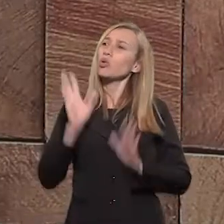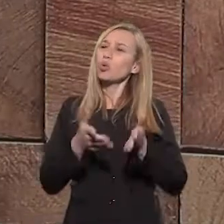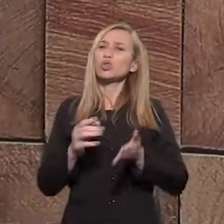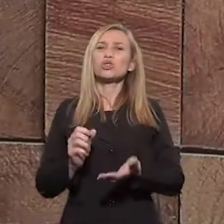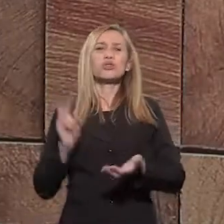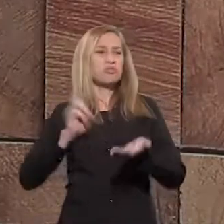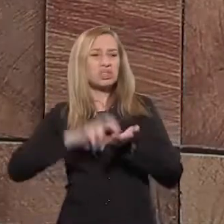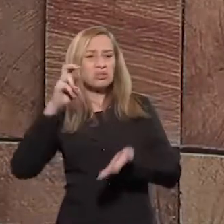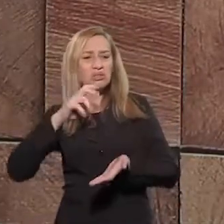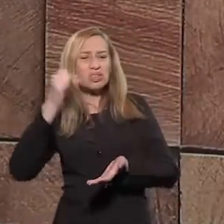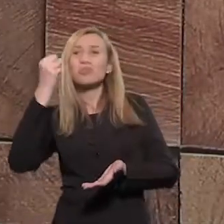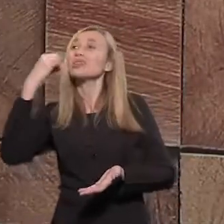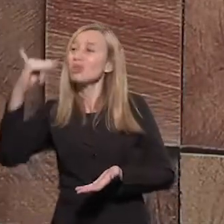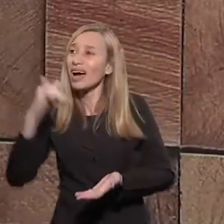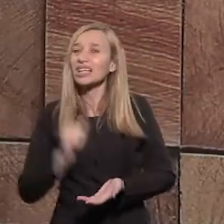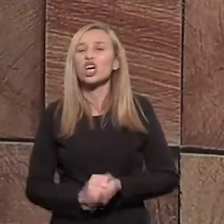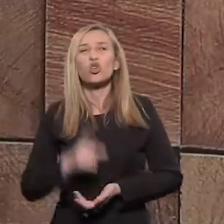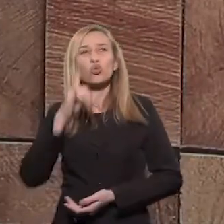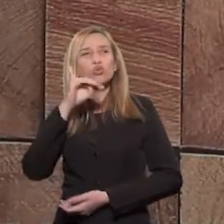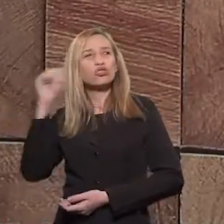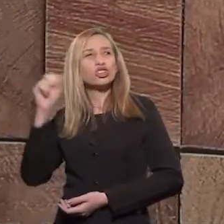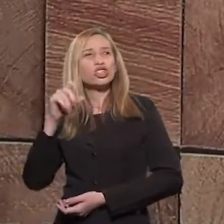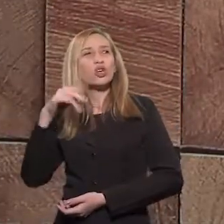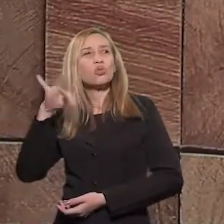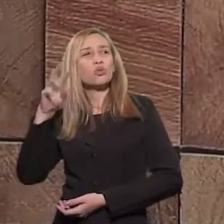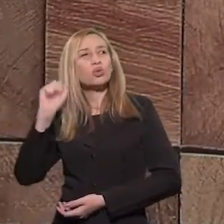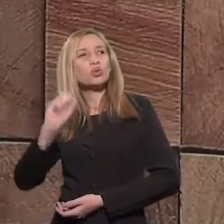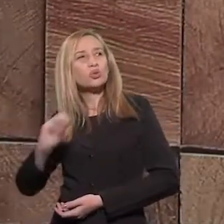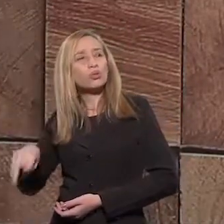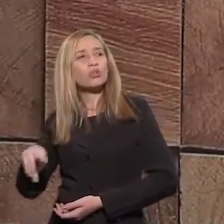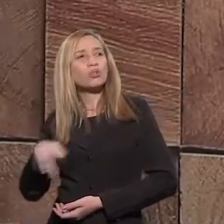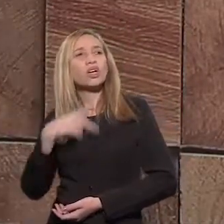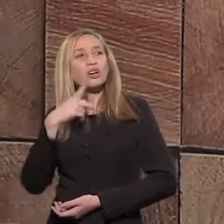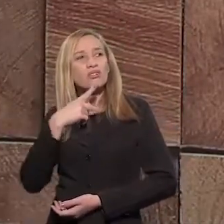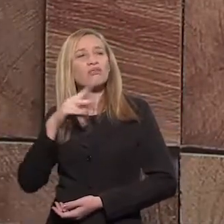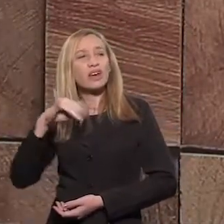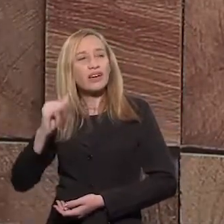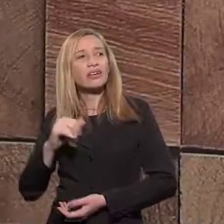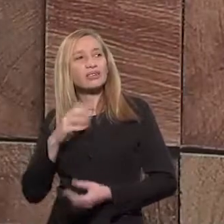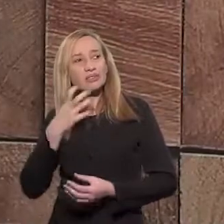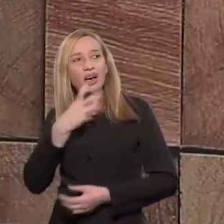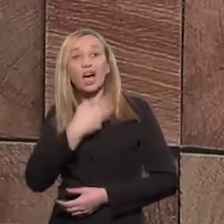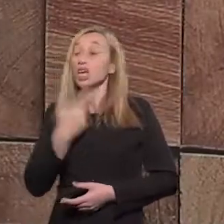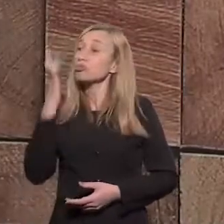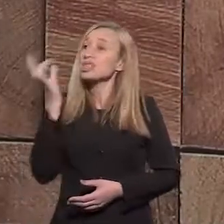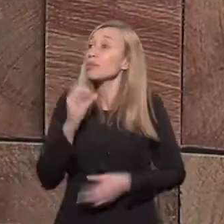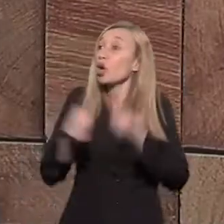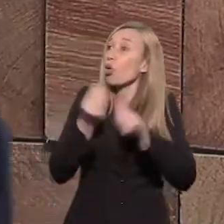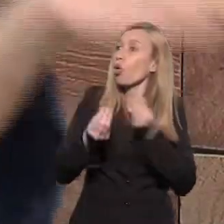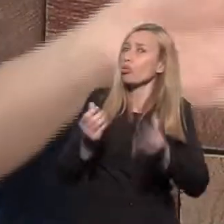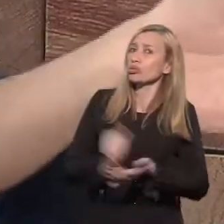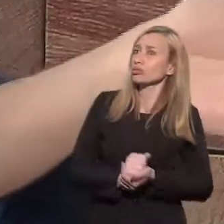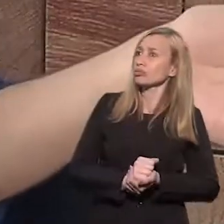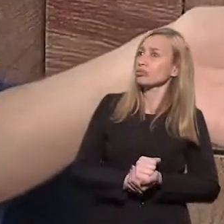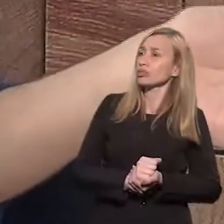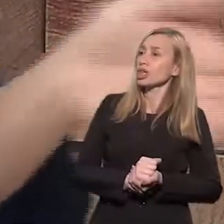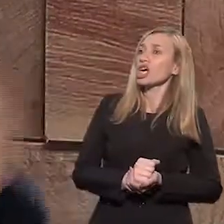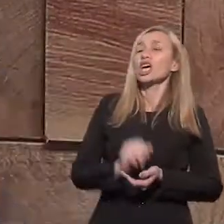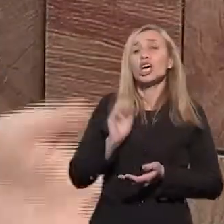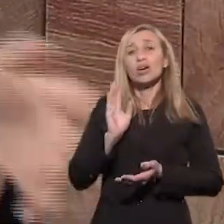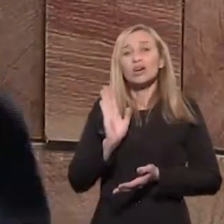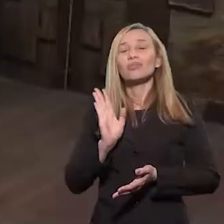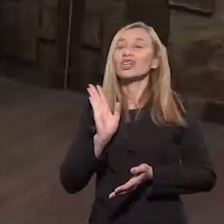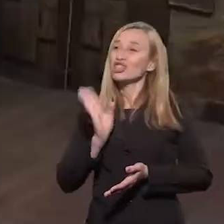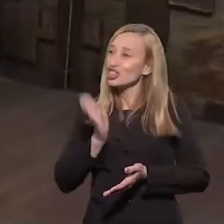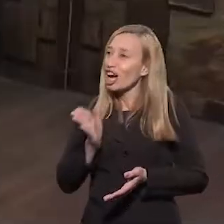fim de madrugada. Assim. Botei o ponto final e falei, um dia o Milton vai cantar isso. E eu não sabia como. Porque eu não tinha acesso nenhum a ele, eu nem conhecia a Simone Guimarães ainda quando eu